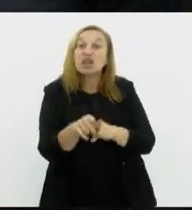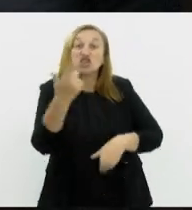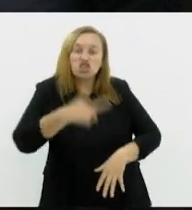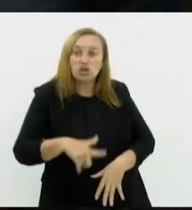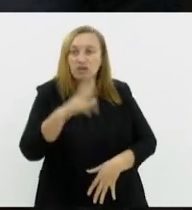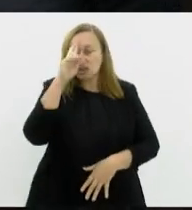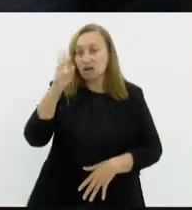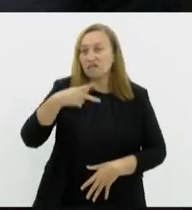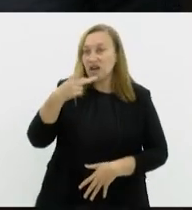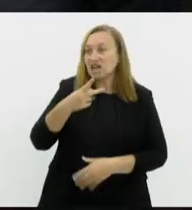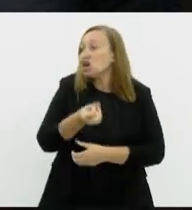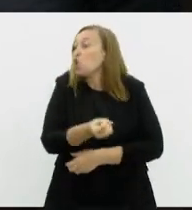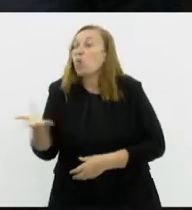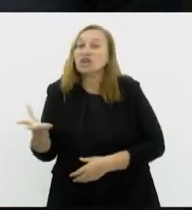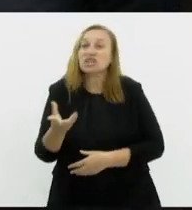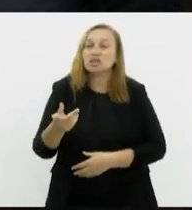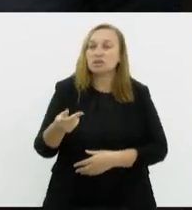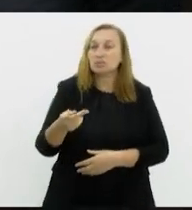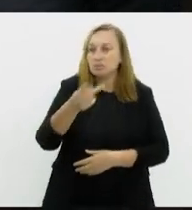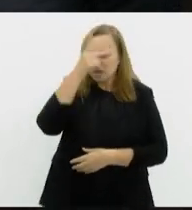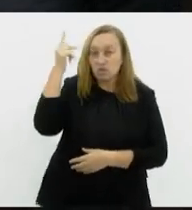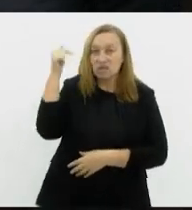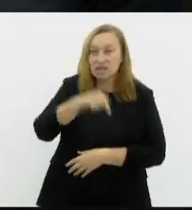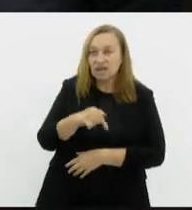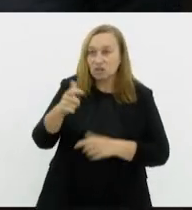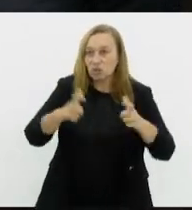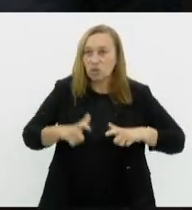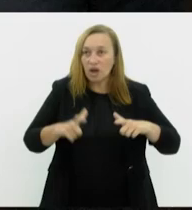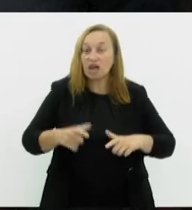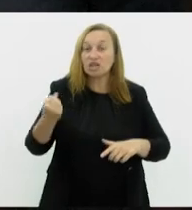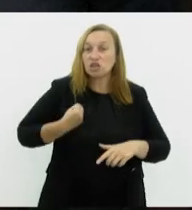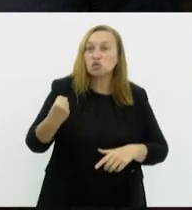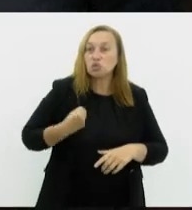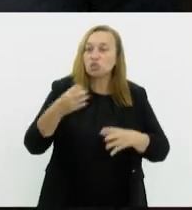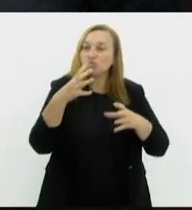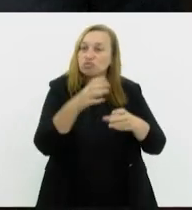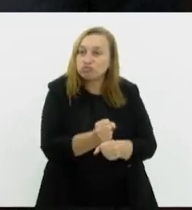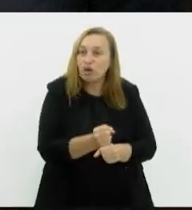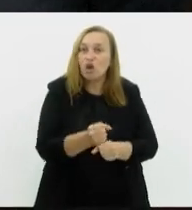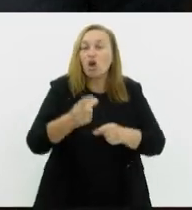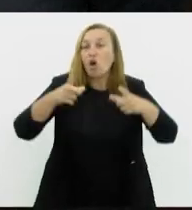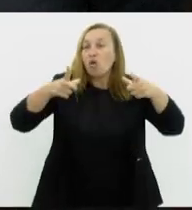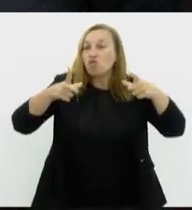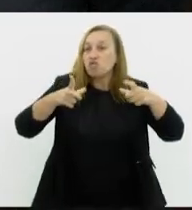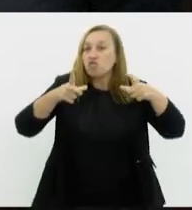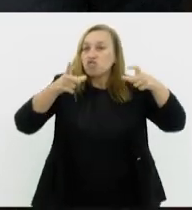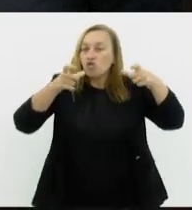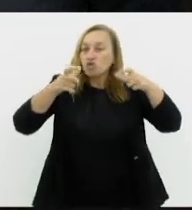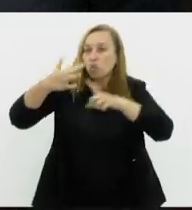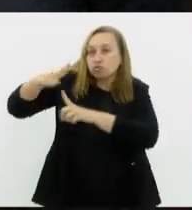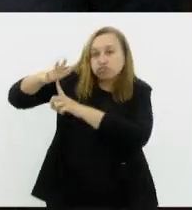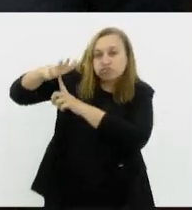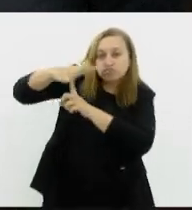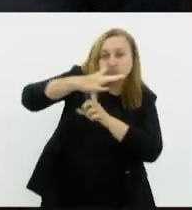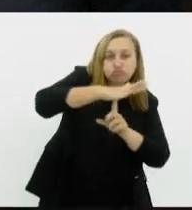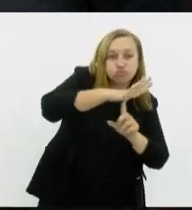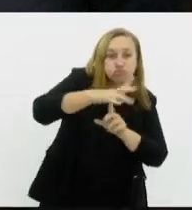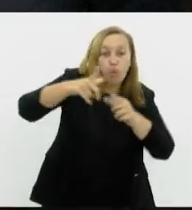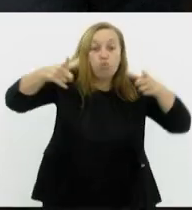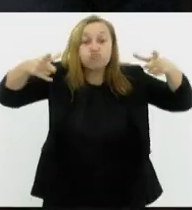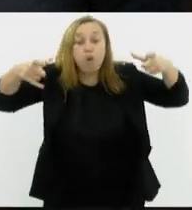diz da quantidade de pessoas que ali estava. Não era. Há números matemáticos, uma fotografia aérea, aerofotogrametria, que